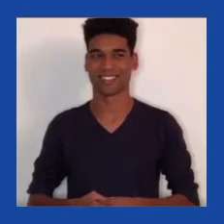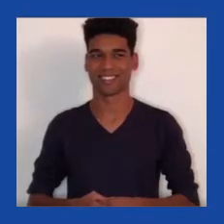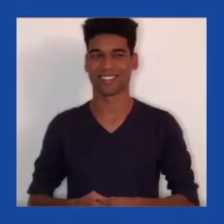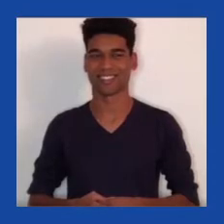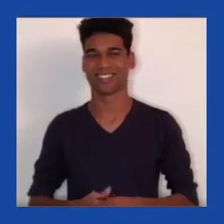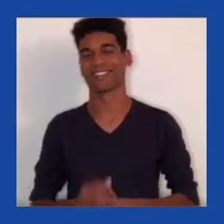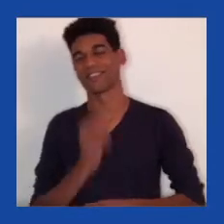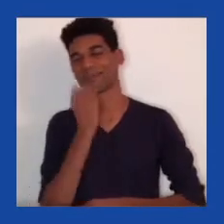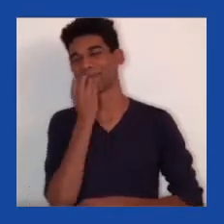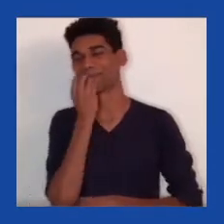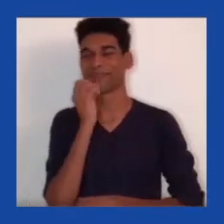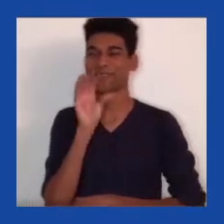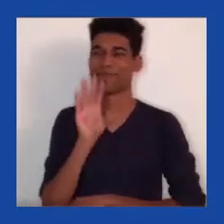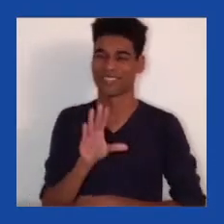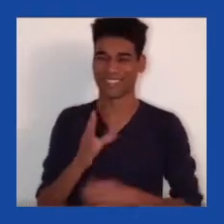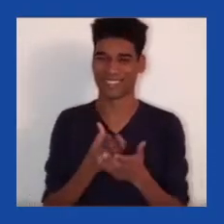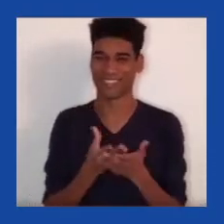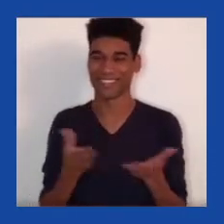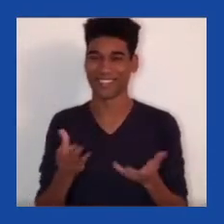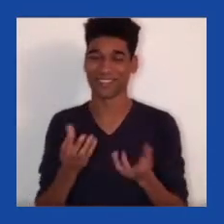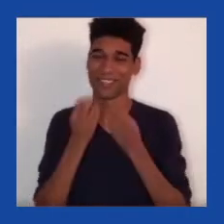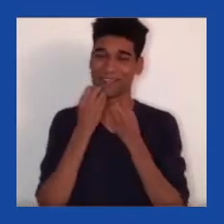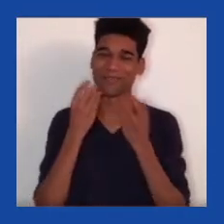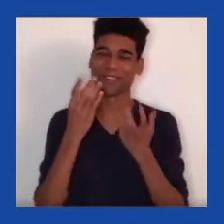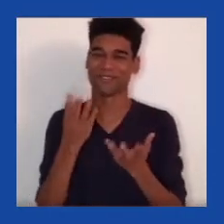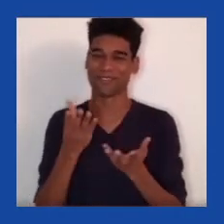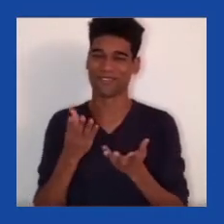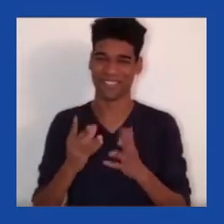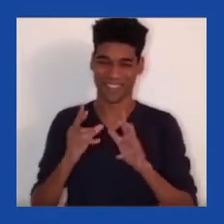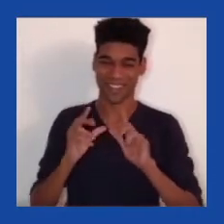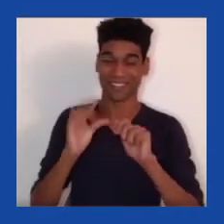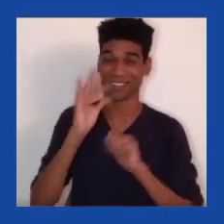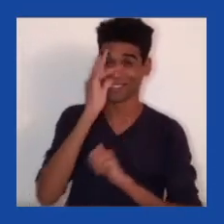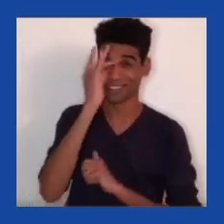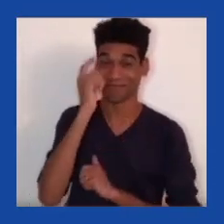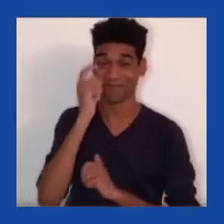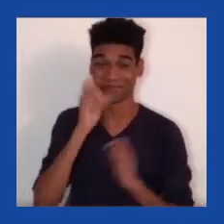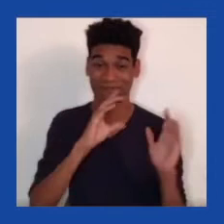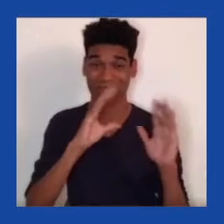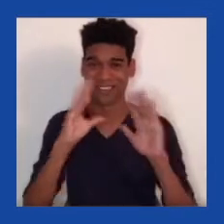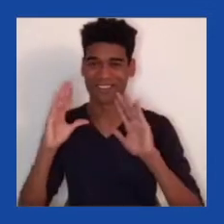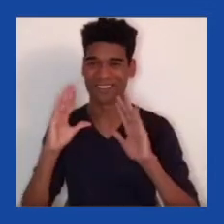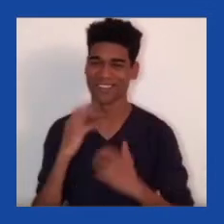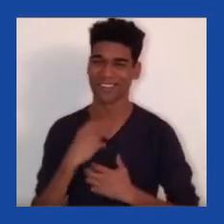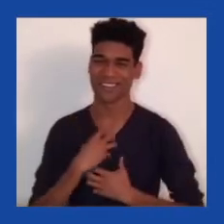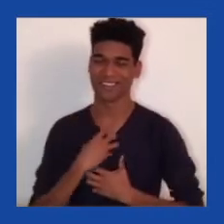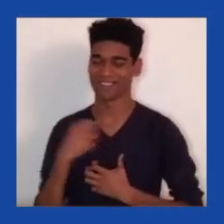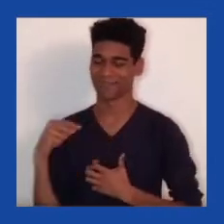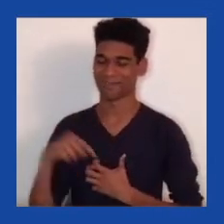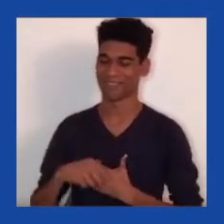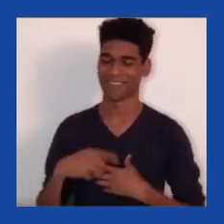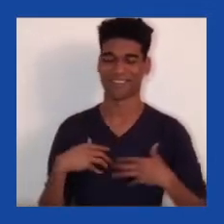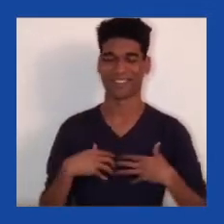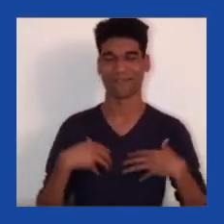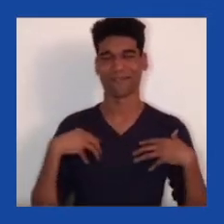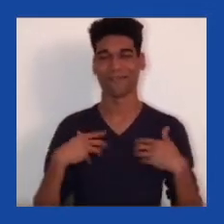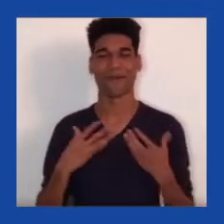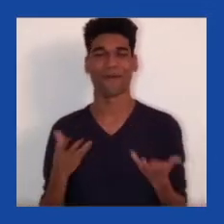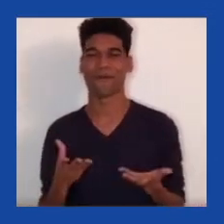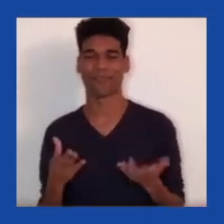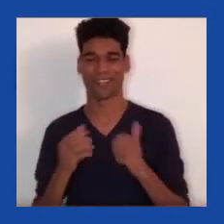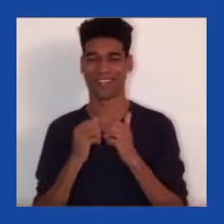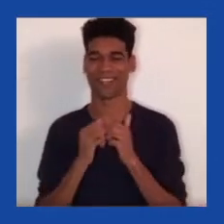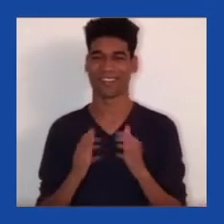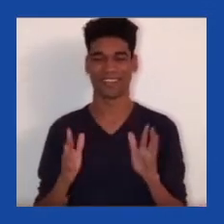Boa tarde a todos. Gostaria de dar boas-vindas a todos que estão nos assistindo hoje aqui. É um prazer estar aqui com vocês na abertura oficial do